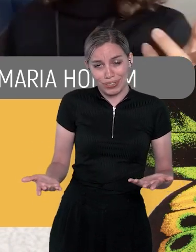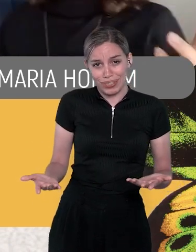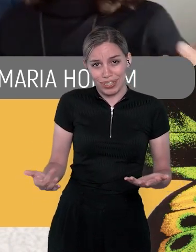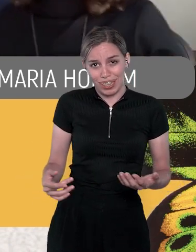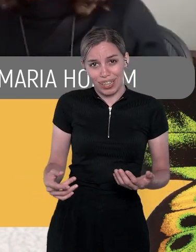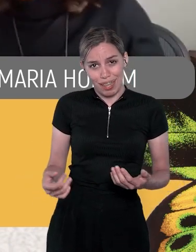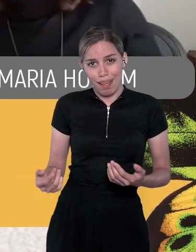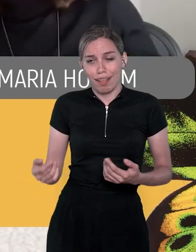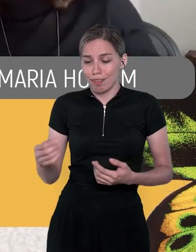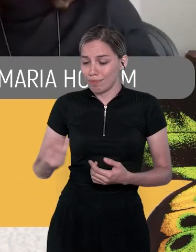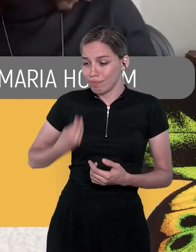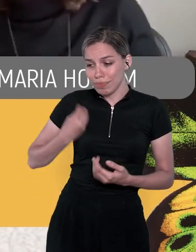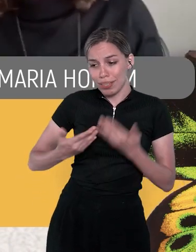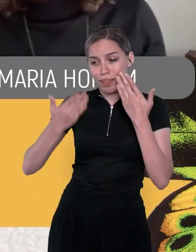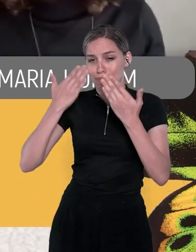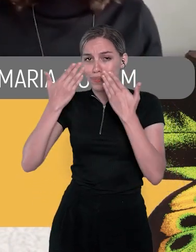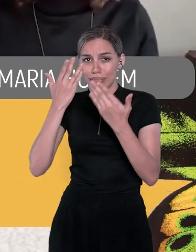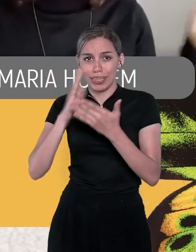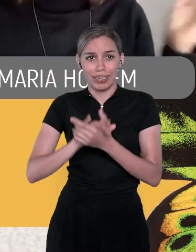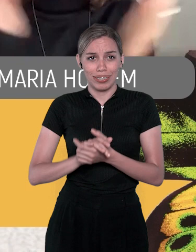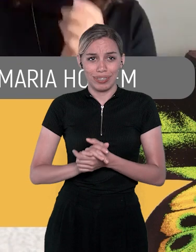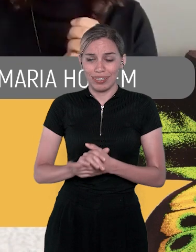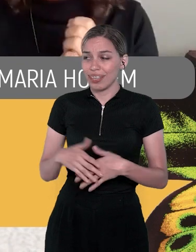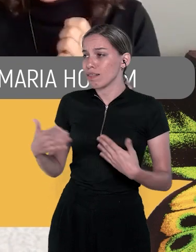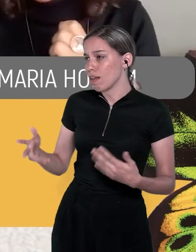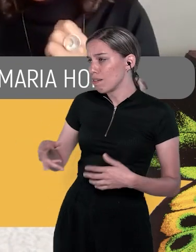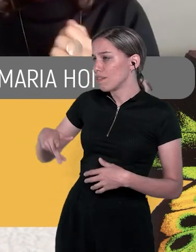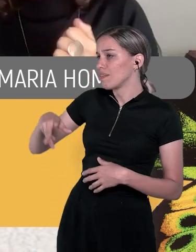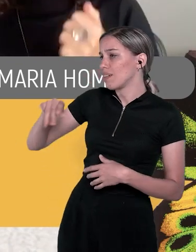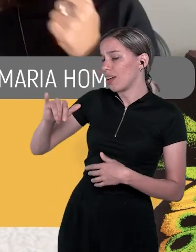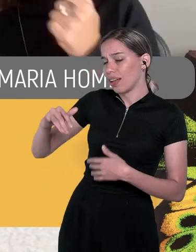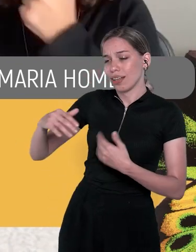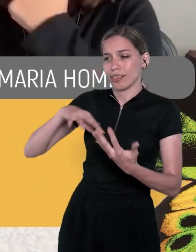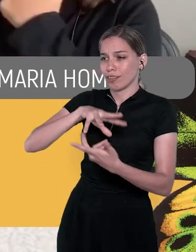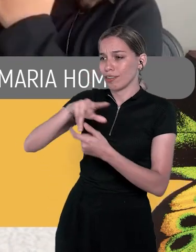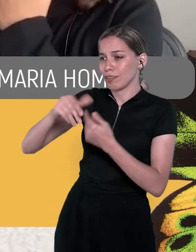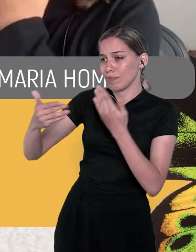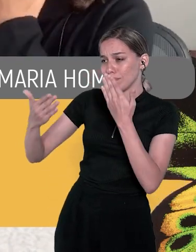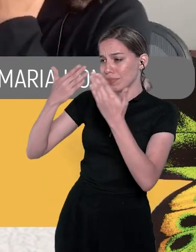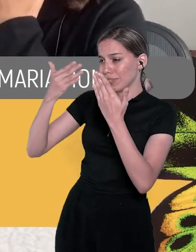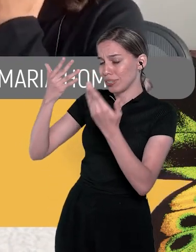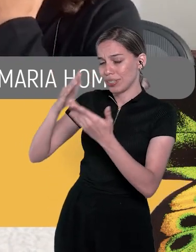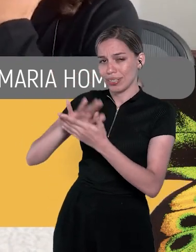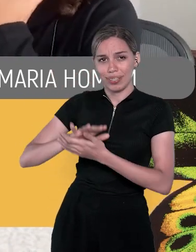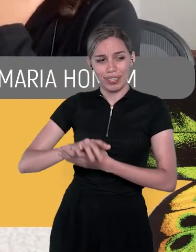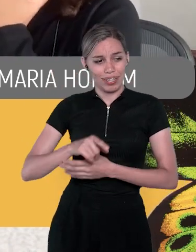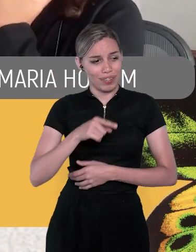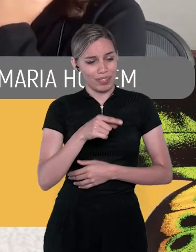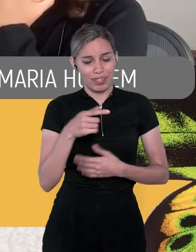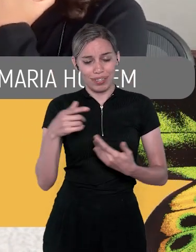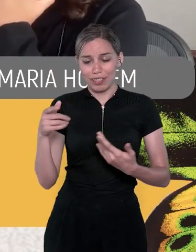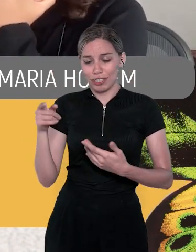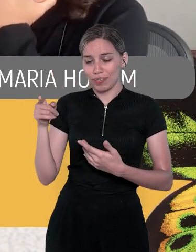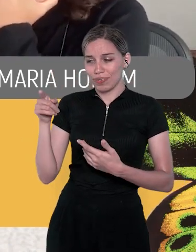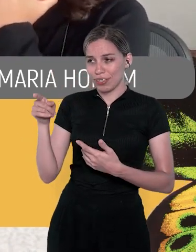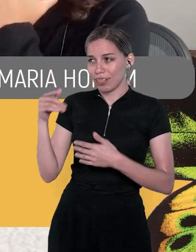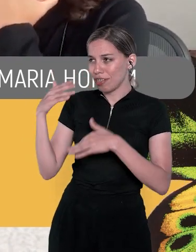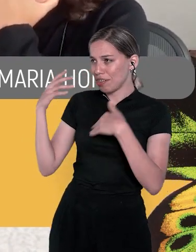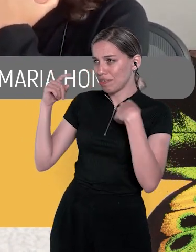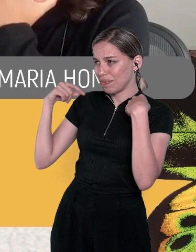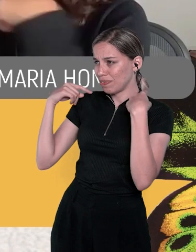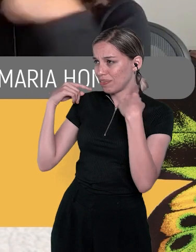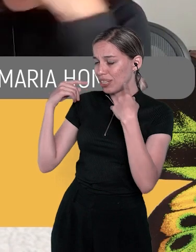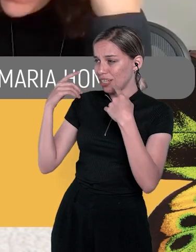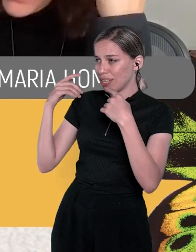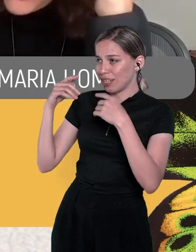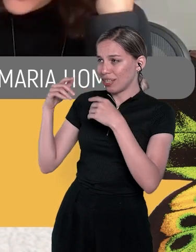Eu lia psicanálise. Estava sem ser a psicanálise, então, gente. Pois Olha aí. é, né? Você era E muito fazia. psicodélico.